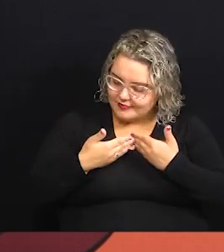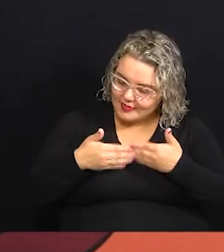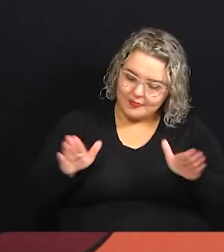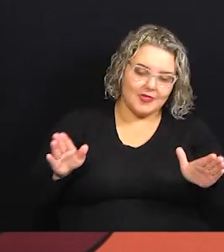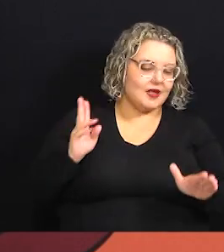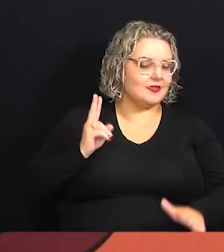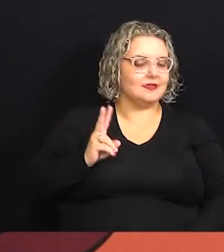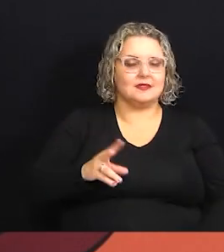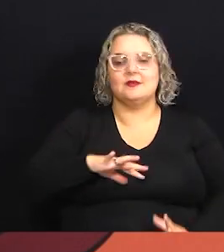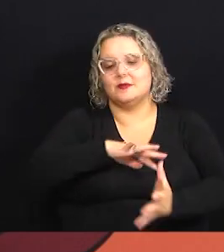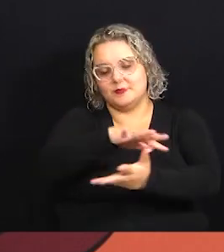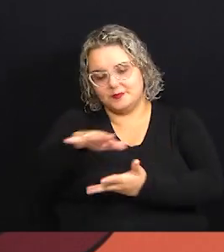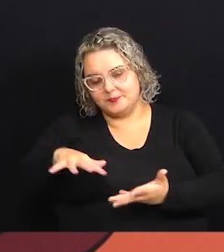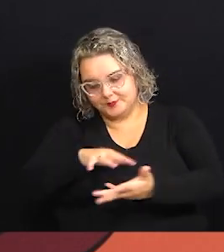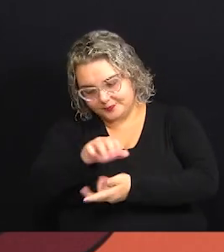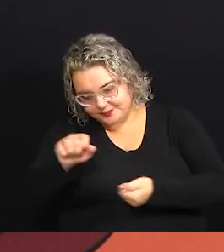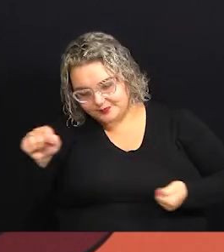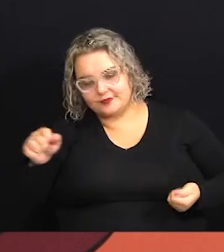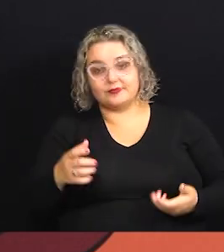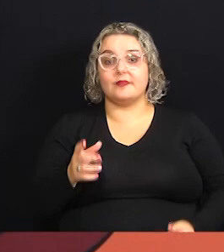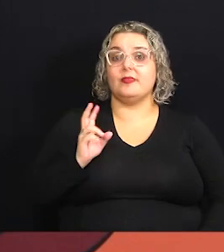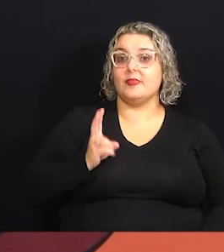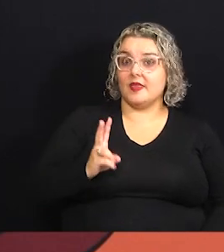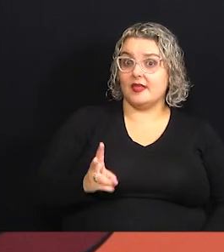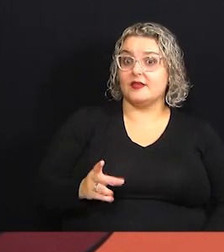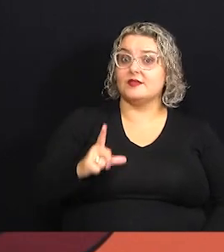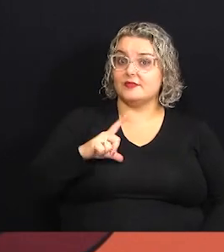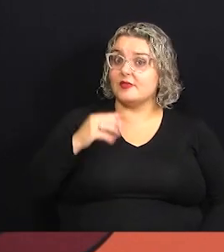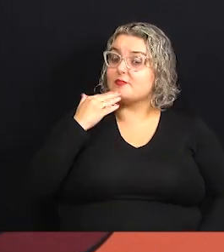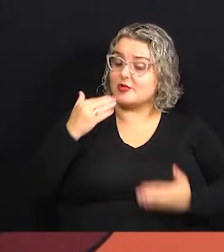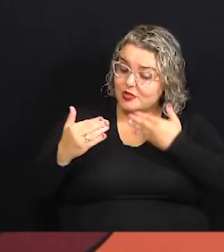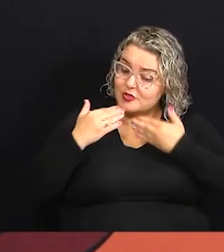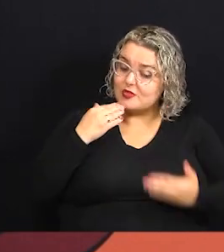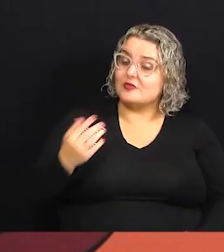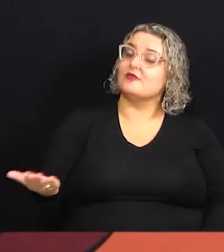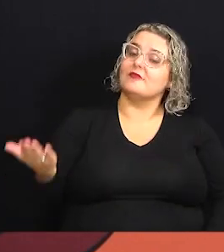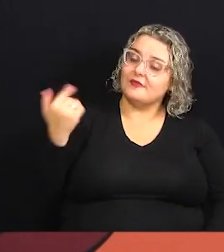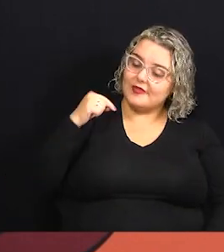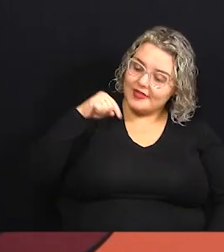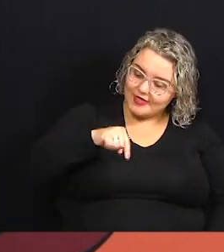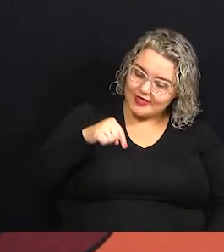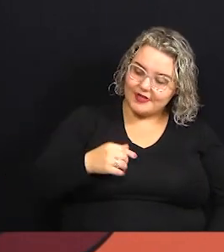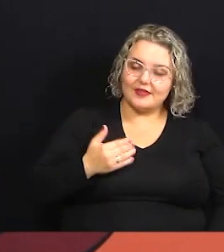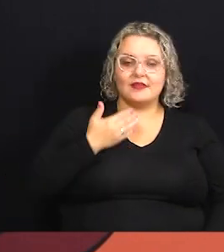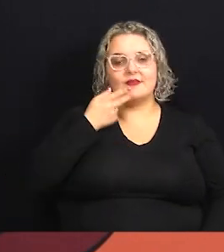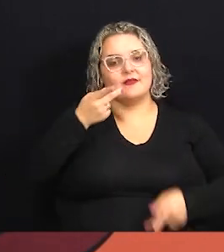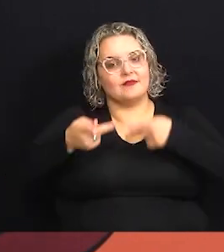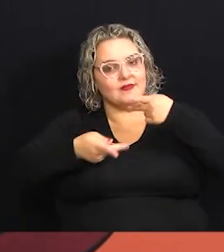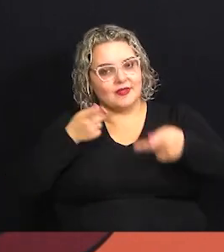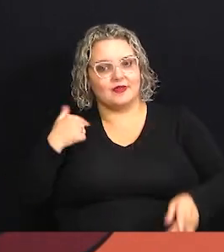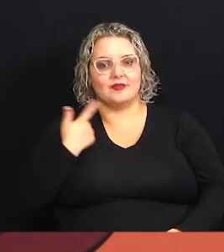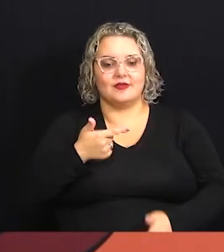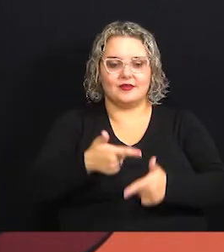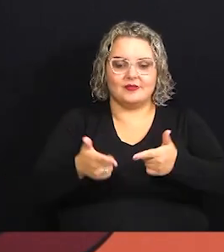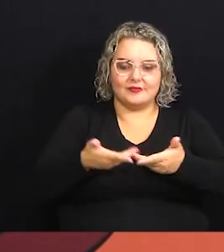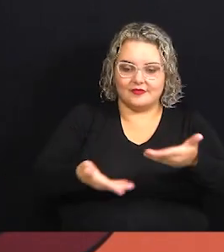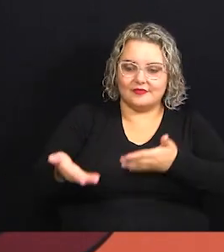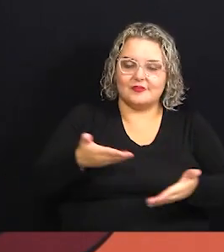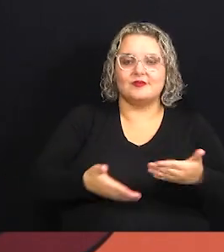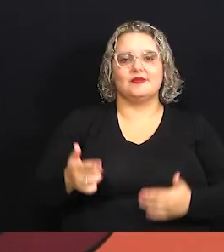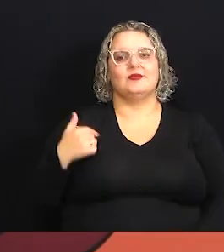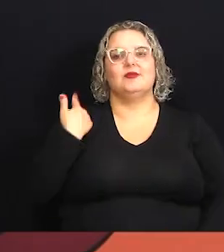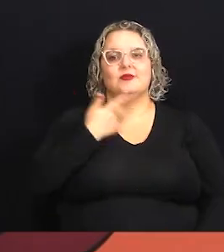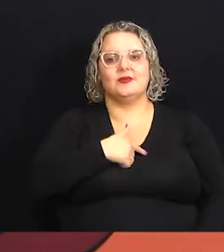portas abertas aqui no Universo Épico para sempre que tiver reivindicações, vem aqui contar pra gente, dividir com o